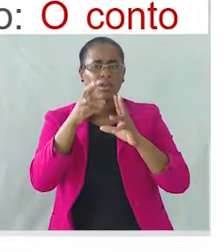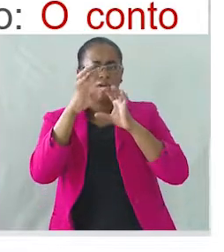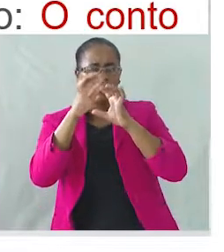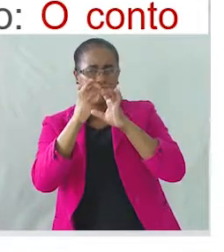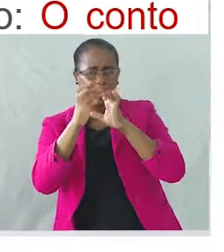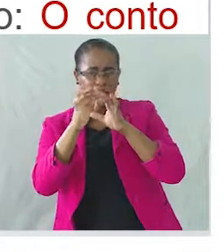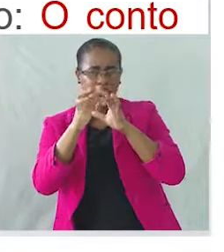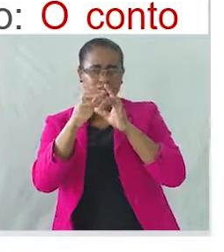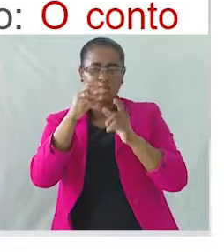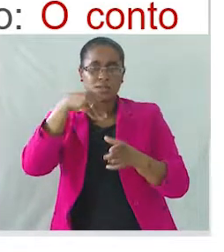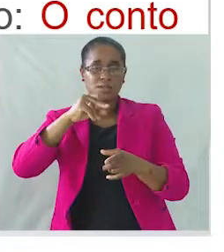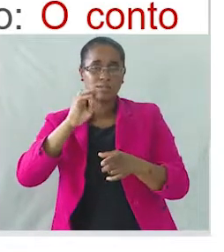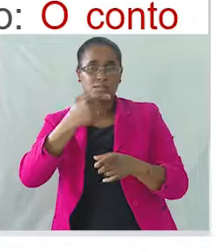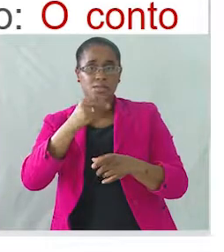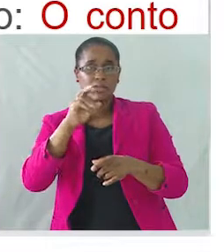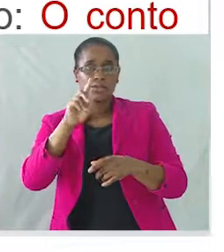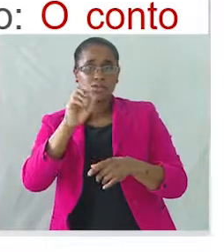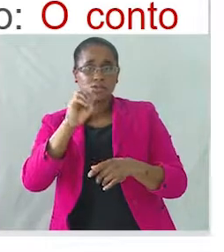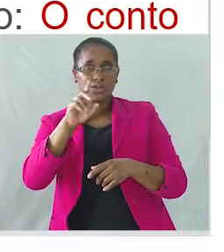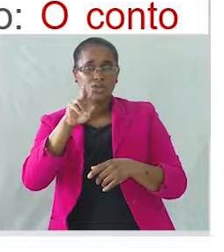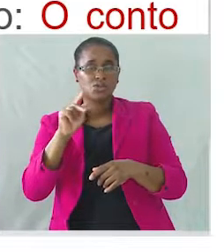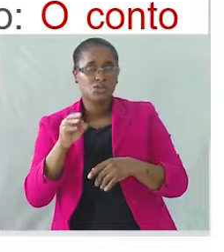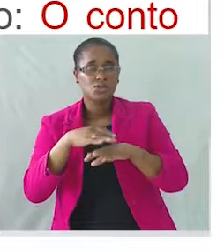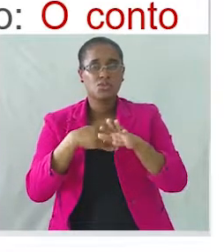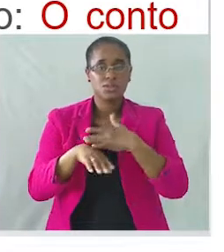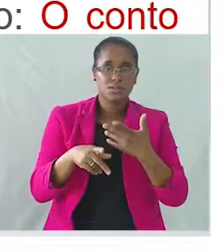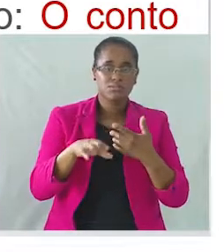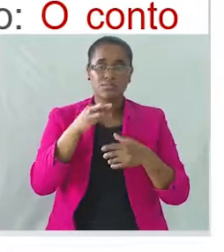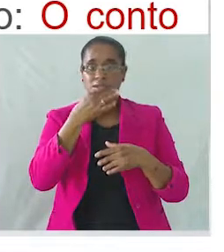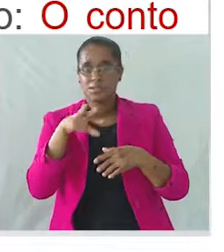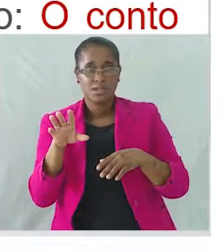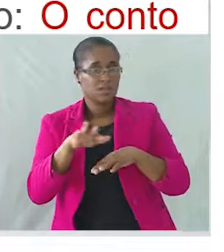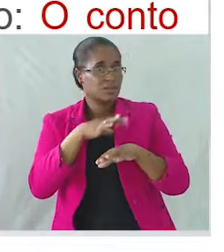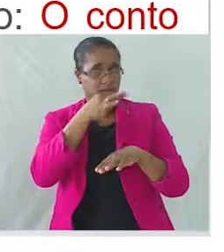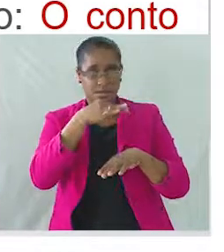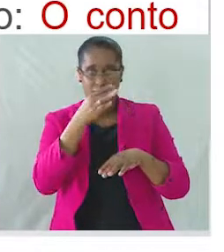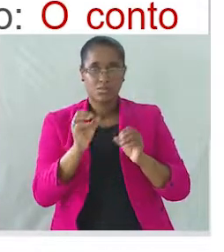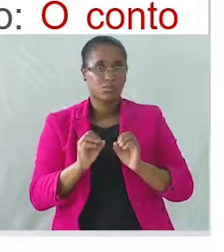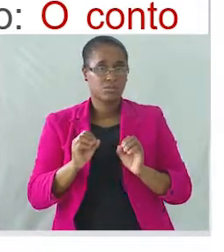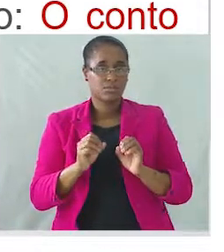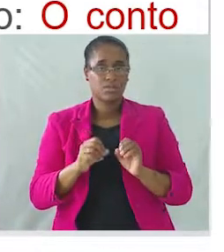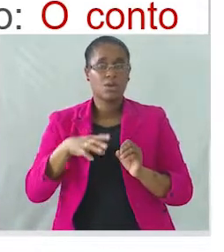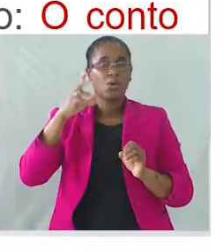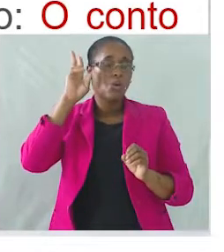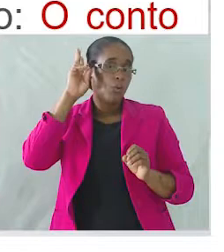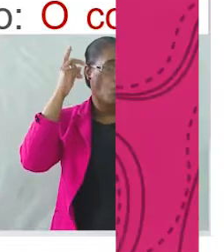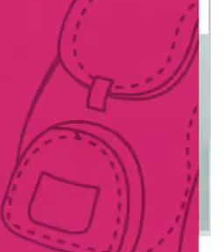pastores faziam das canas deixaram de dizer: o príncipe tem orelhas de